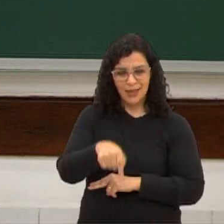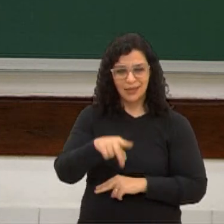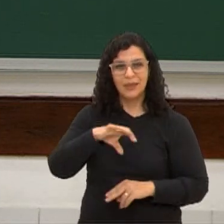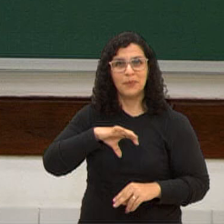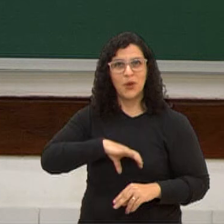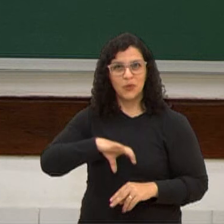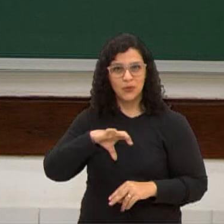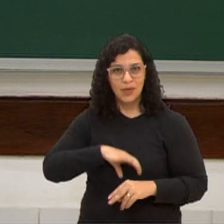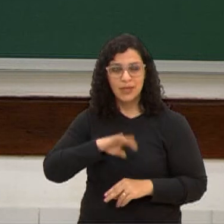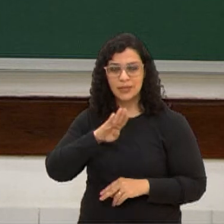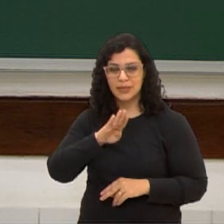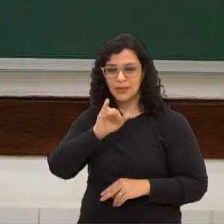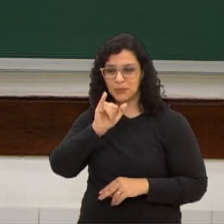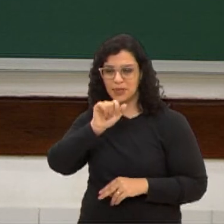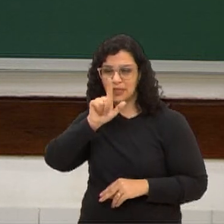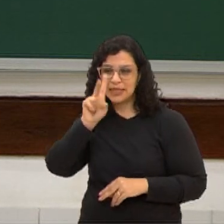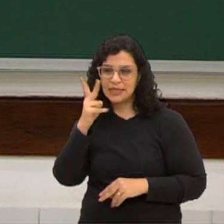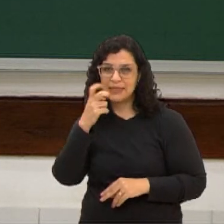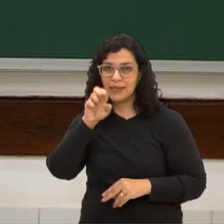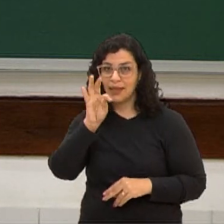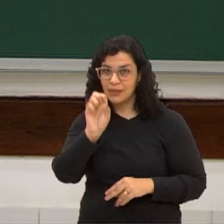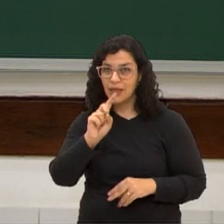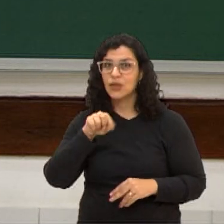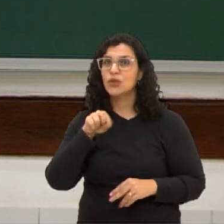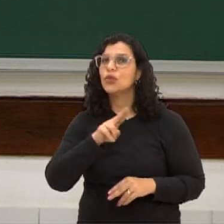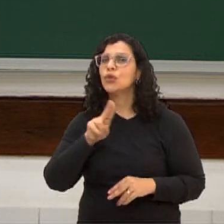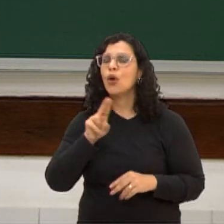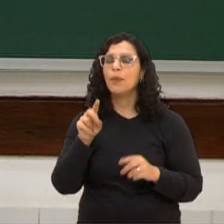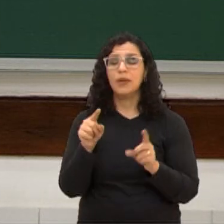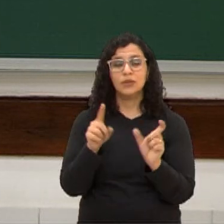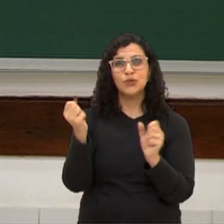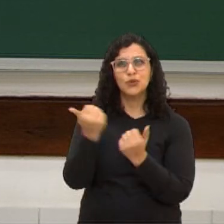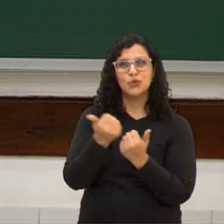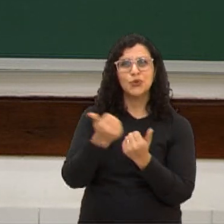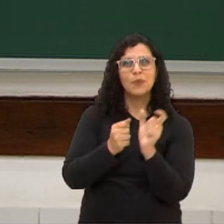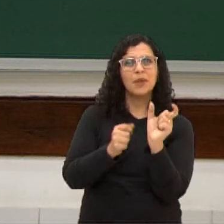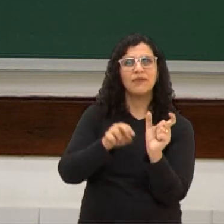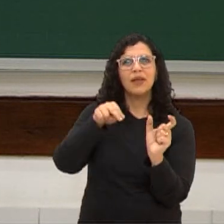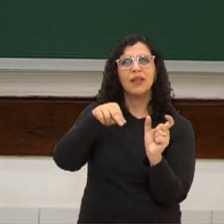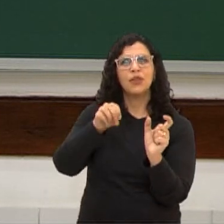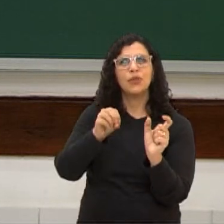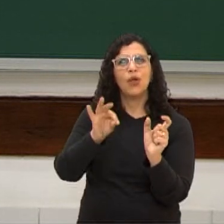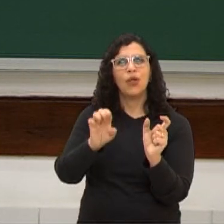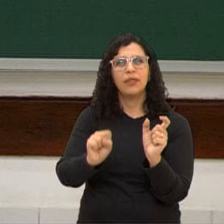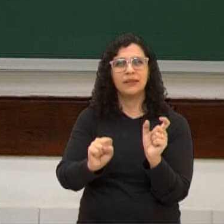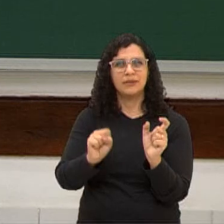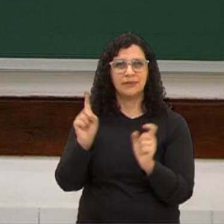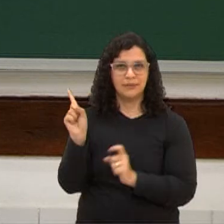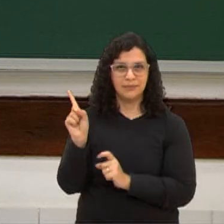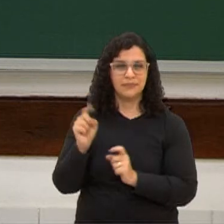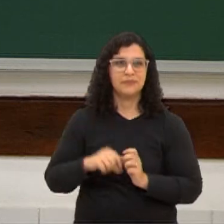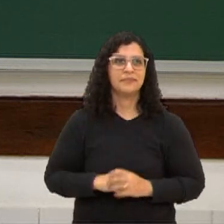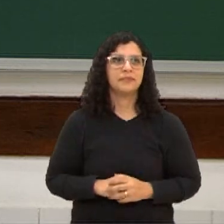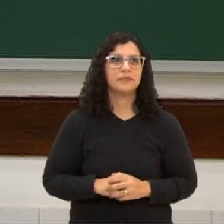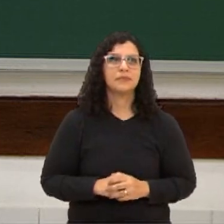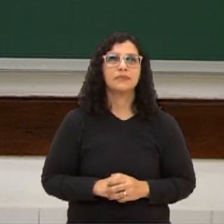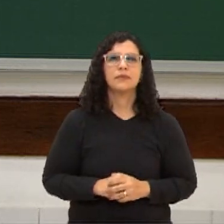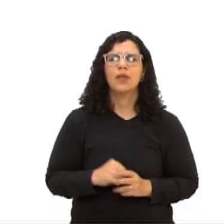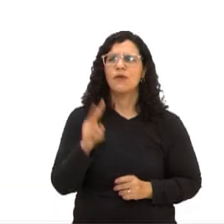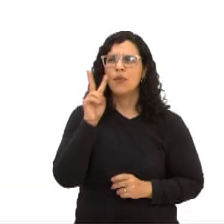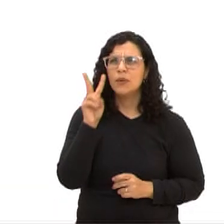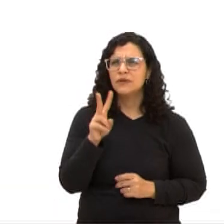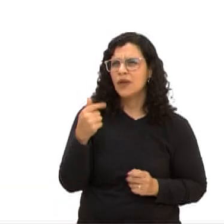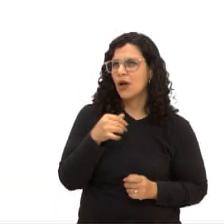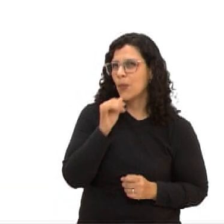bilhete de deixar recadinho, nós vamos utilizar as notas de recados, o gênero notas de recados. Bueno, vamos ver